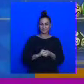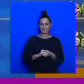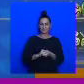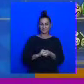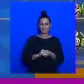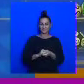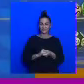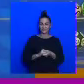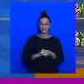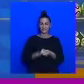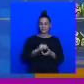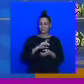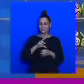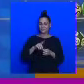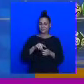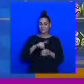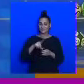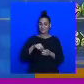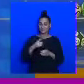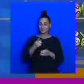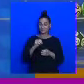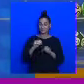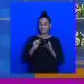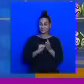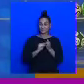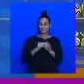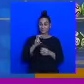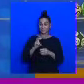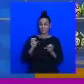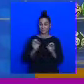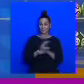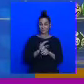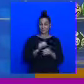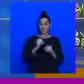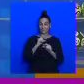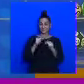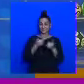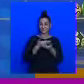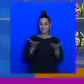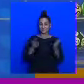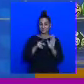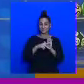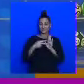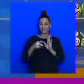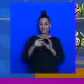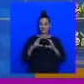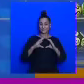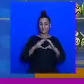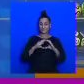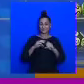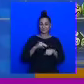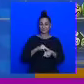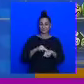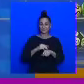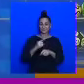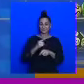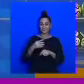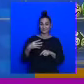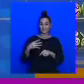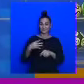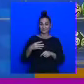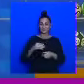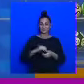número 09. Foram sorteados 10 números, faltam 5. Boa sorte para você. Bola marrom,